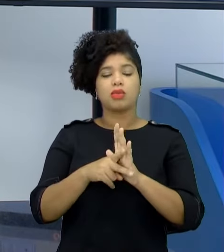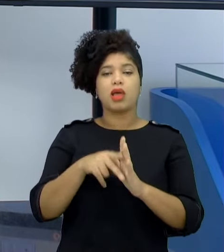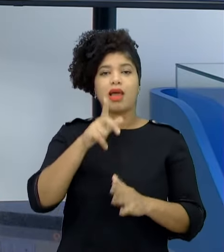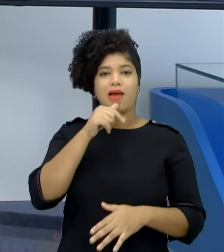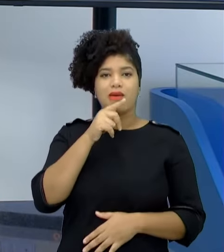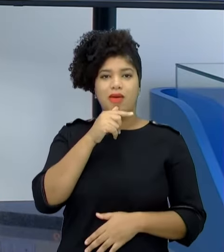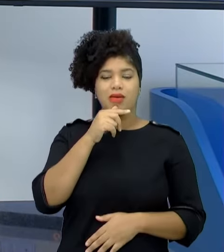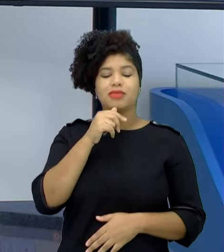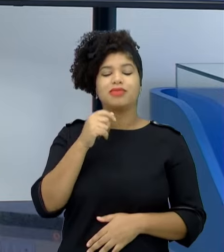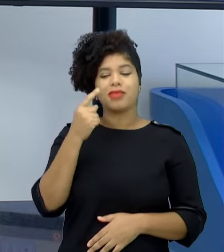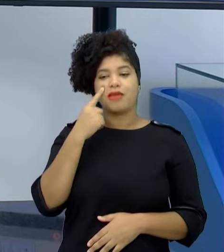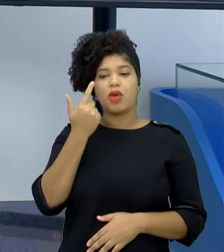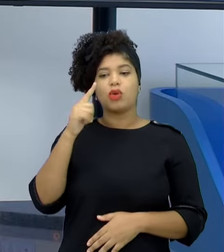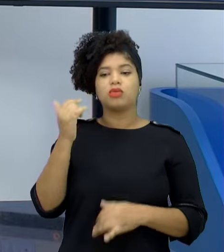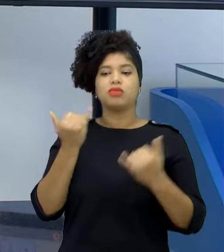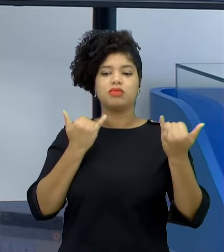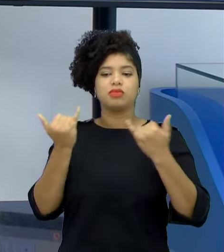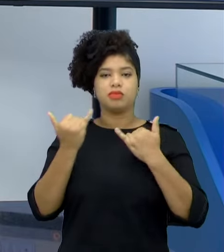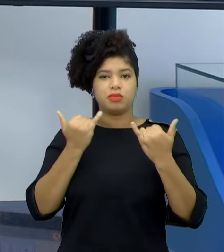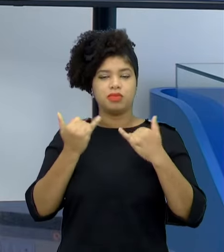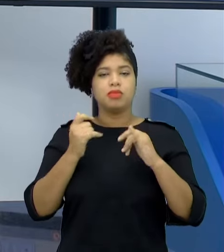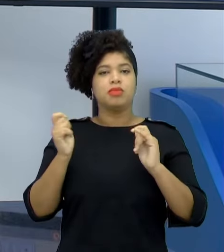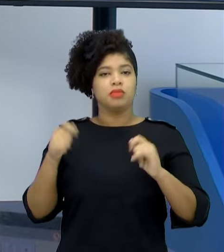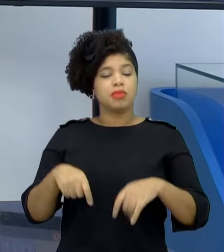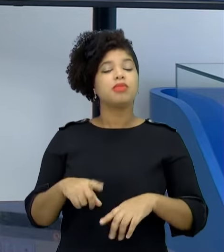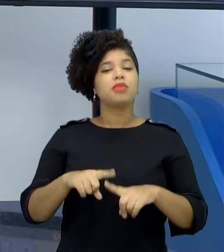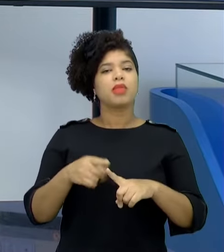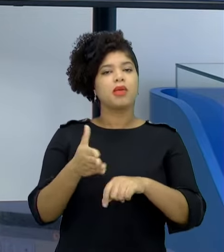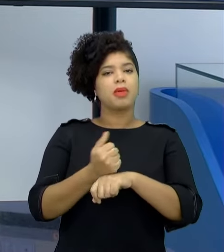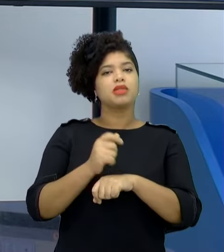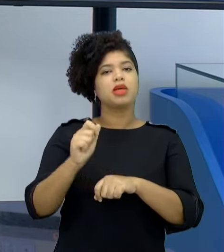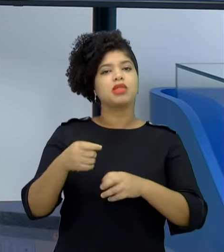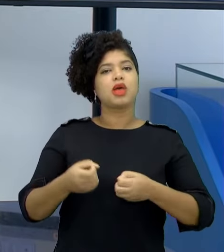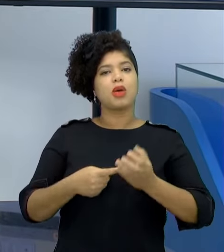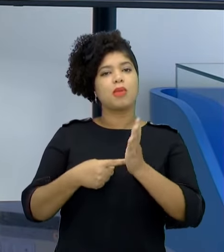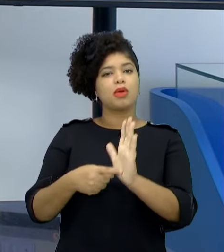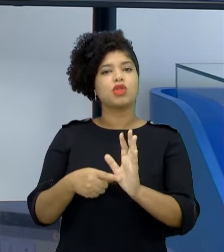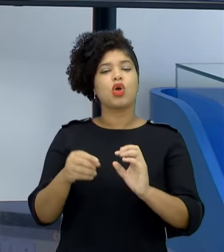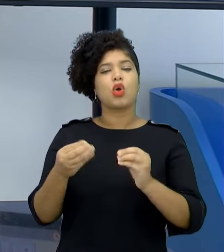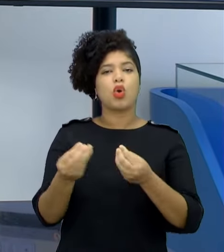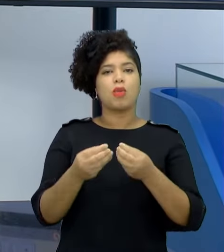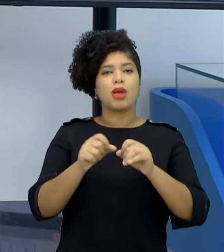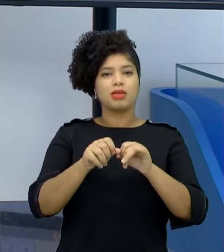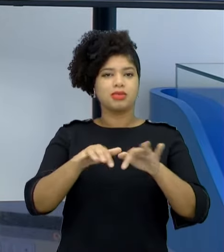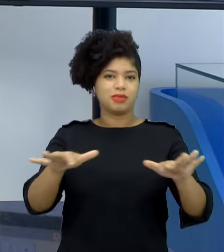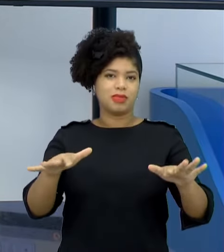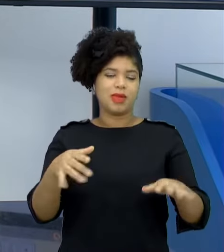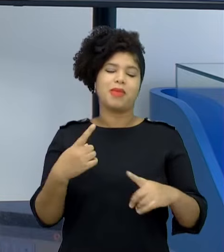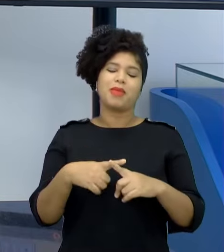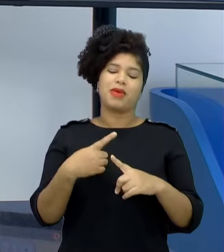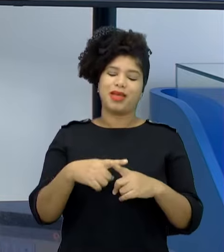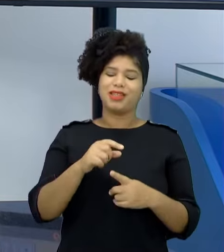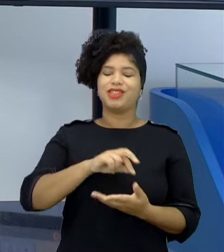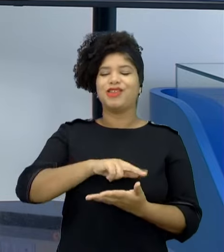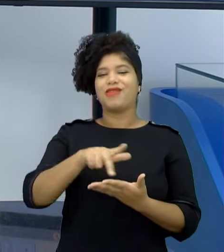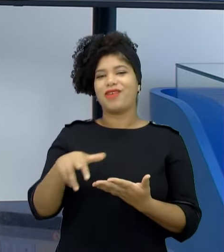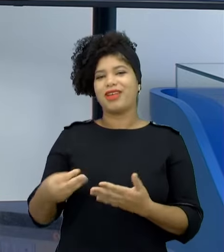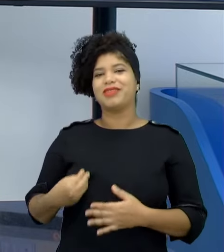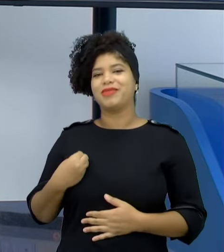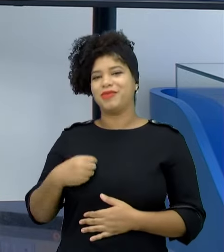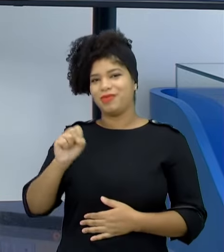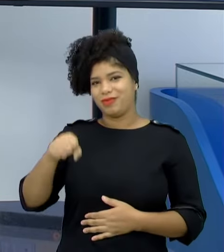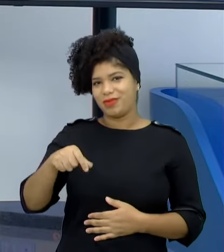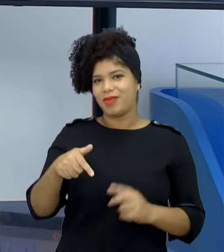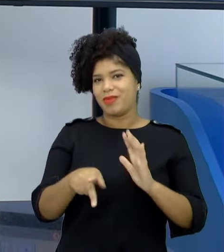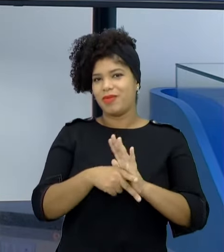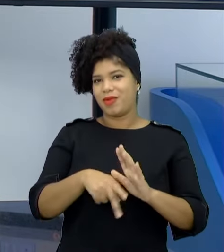algum levantamento prévio, e isso poderia ser exposto de uma forma de seminário e tudo mais. Tem várias aí configurações de